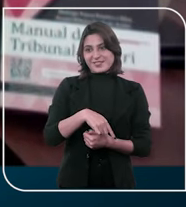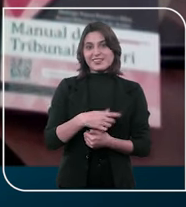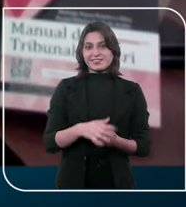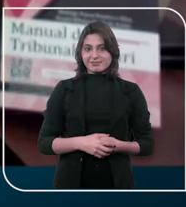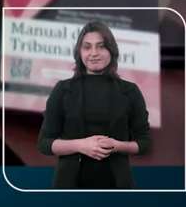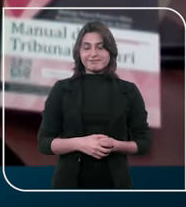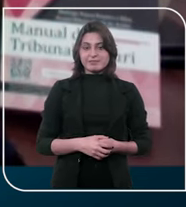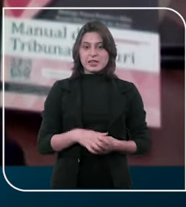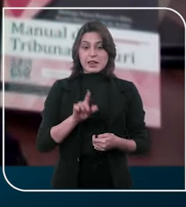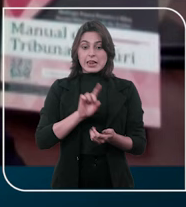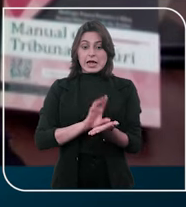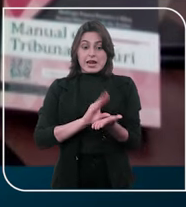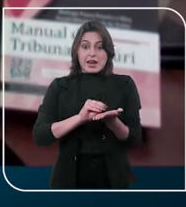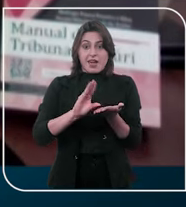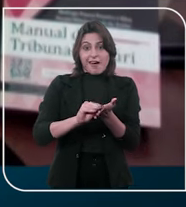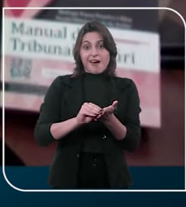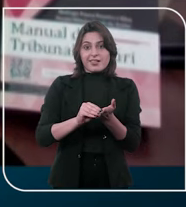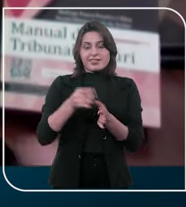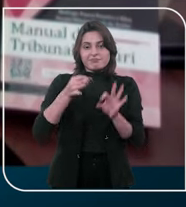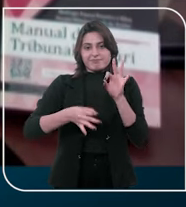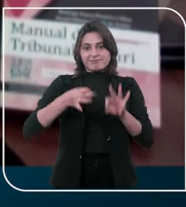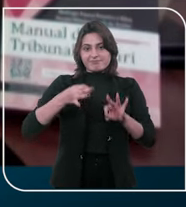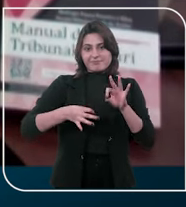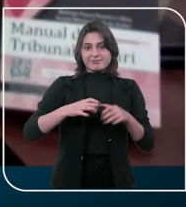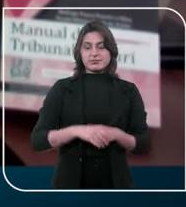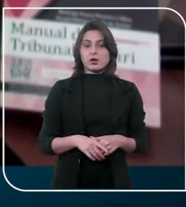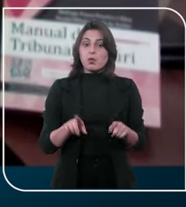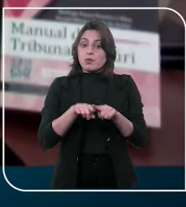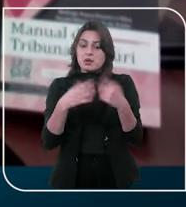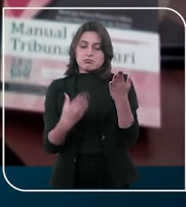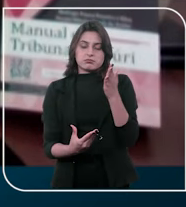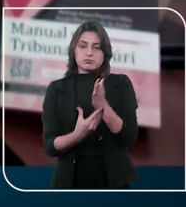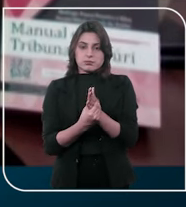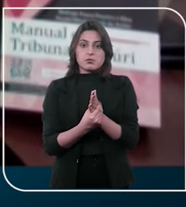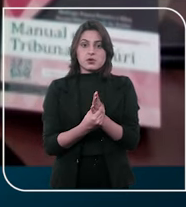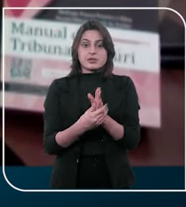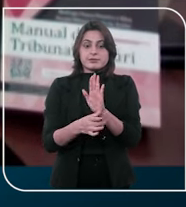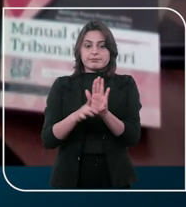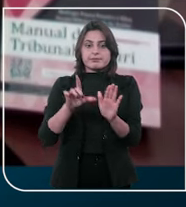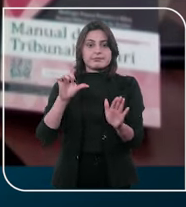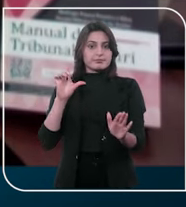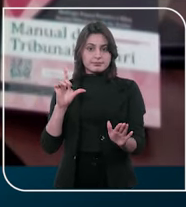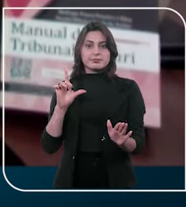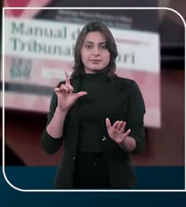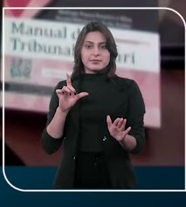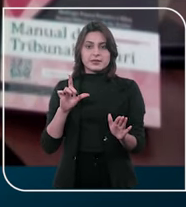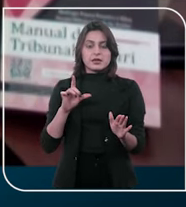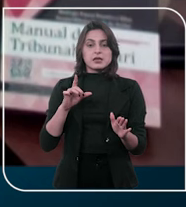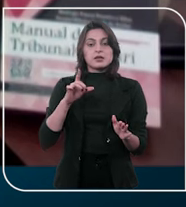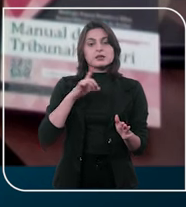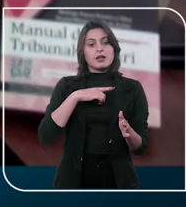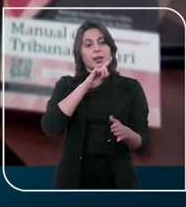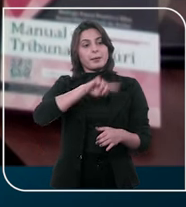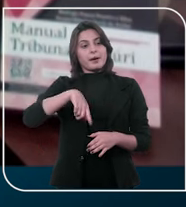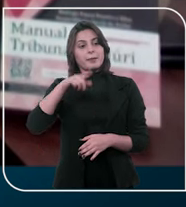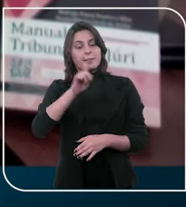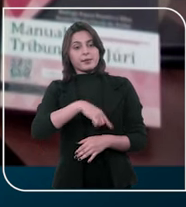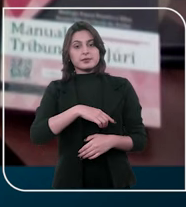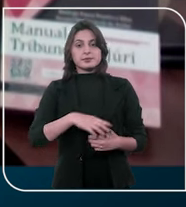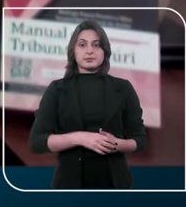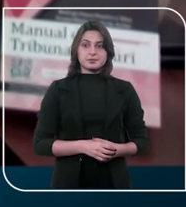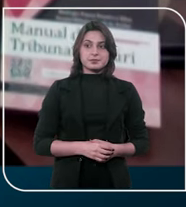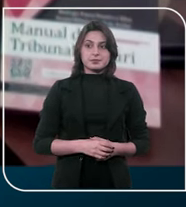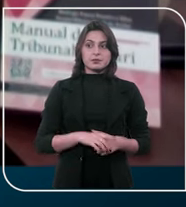ou mesmo o processo que antecedeu eivado de nulidades, e isso precisa